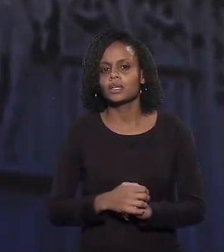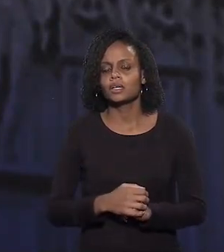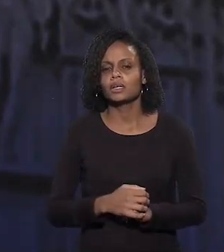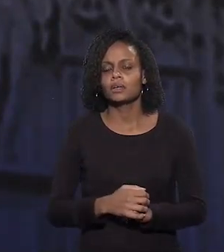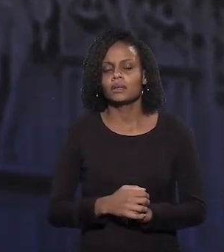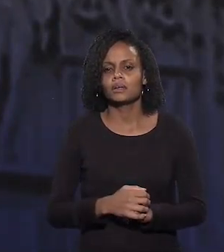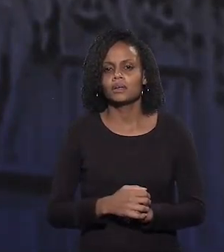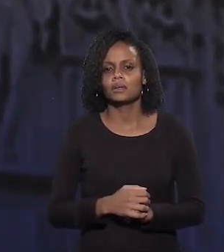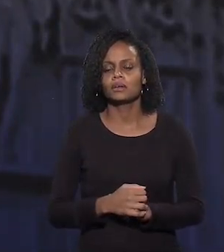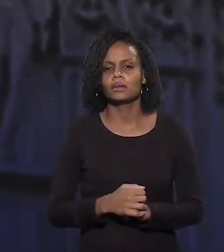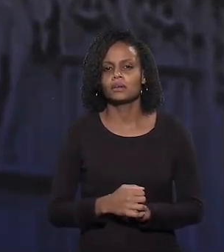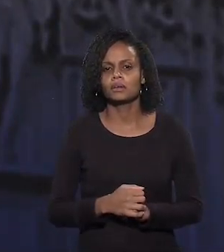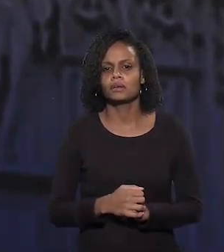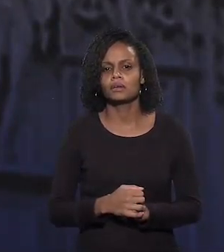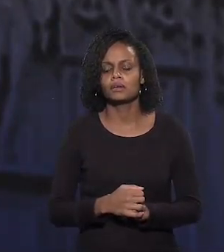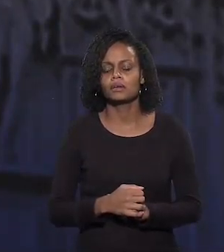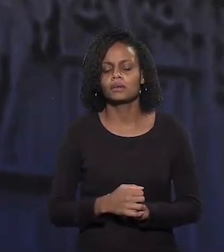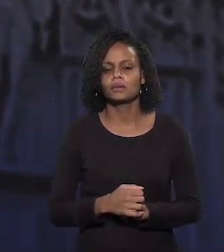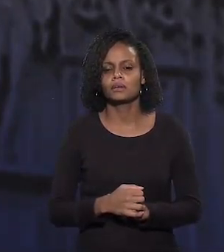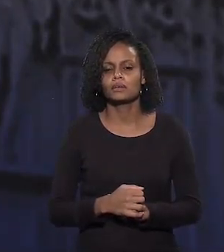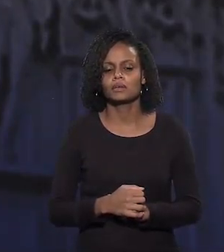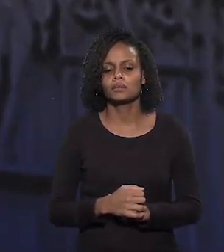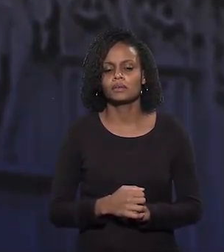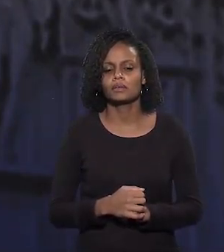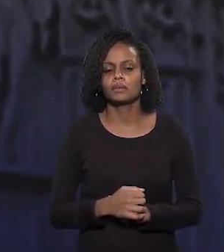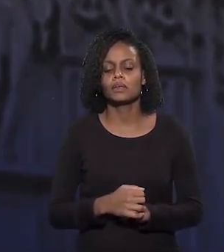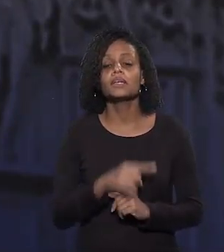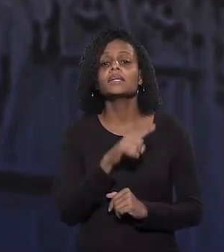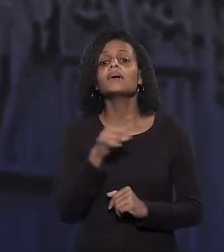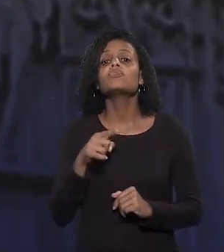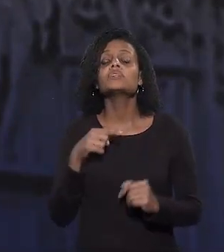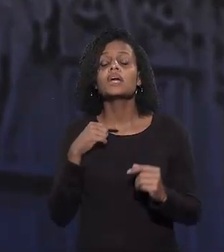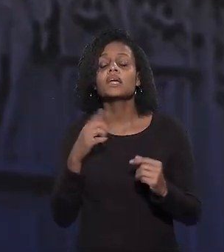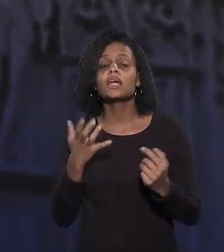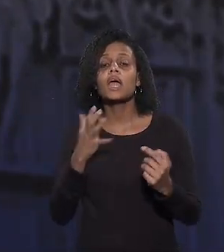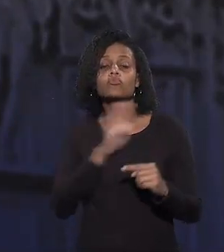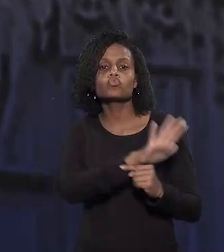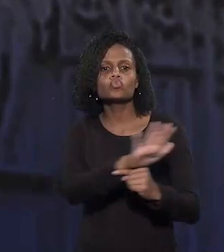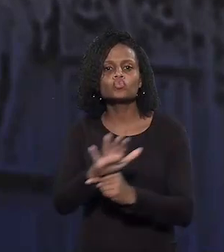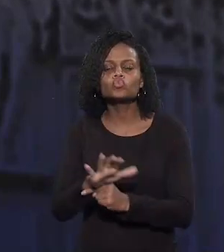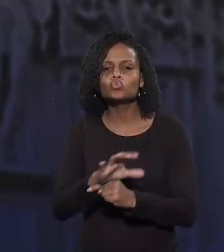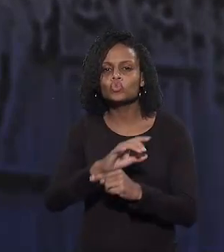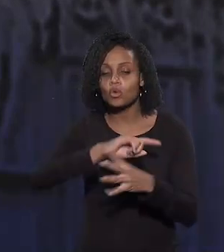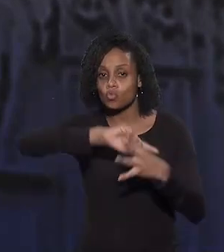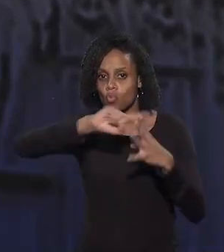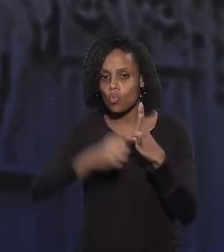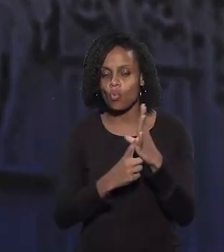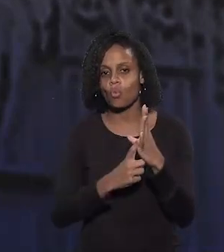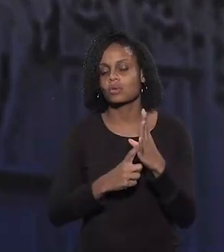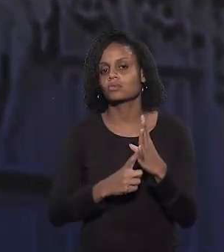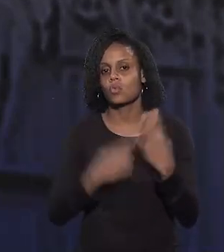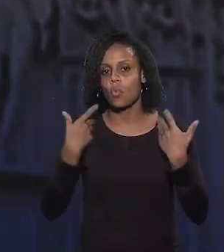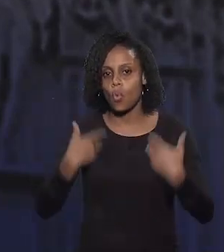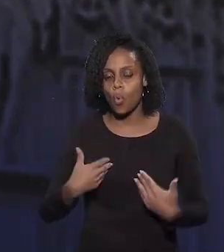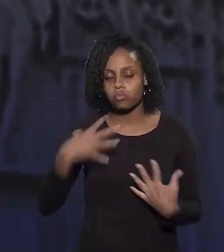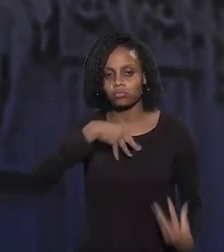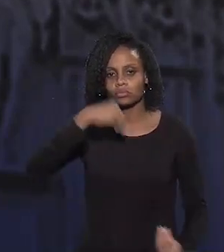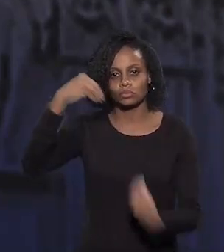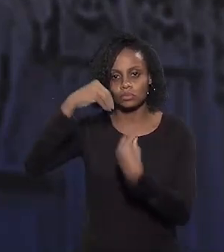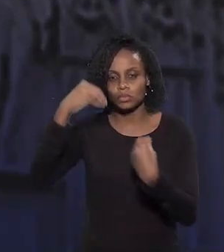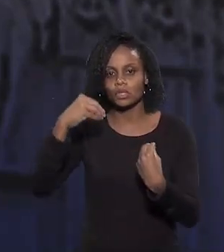que você intenta atingir as 4 dimensões do ser. Sim? Então,